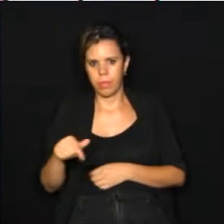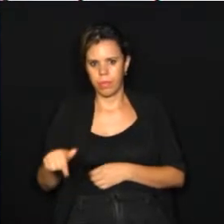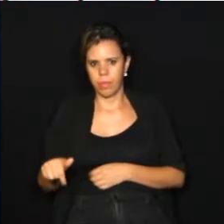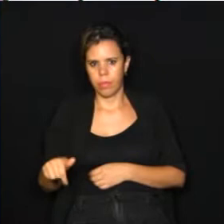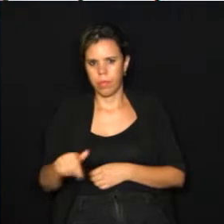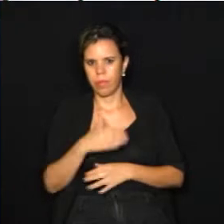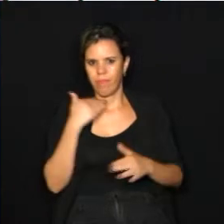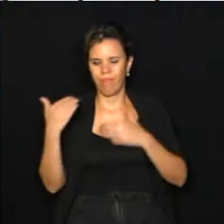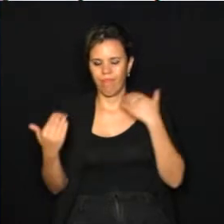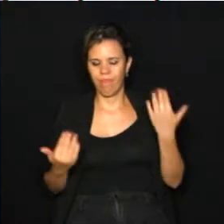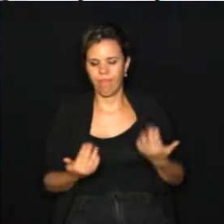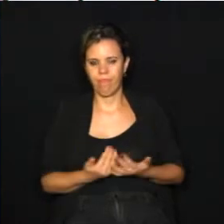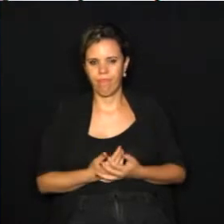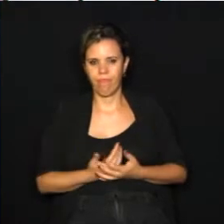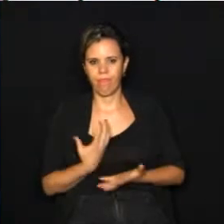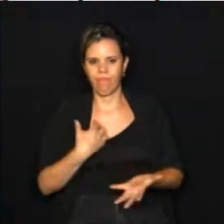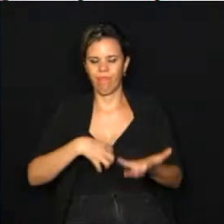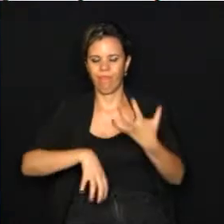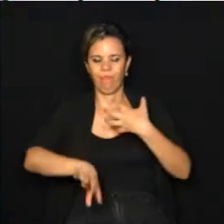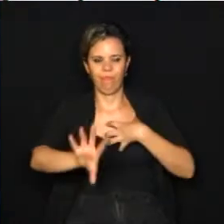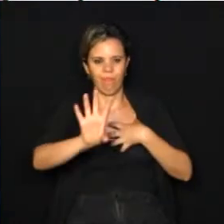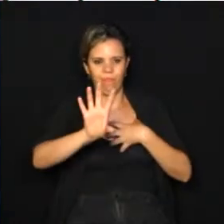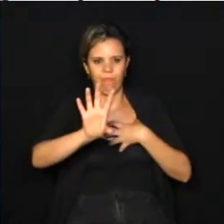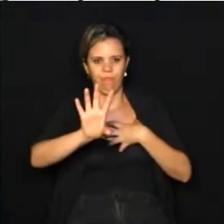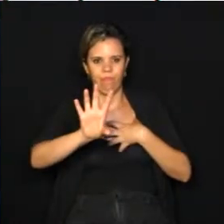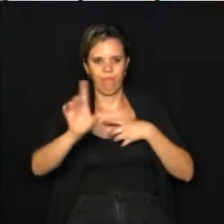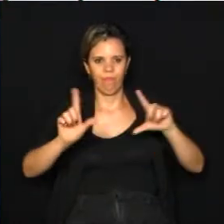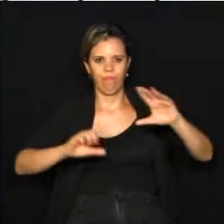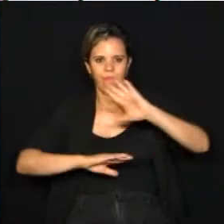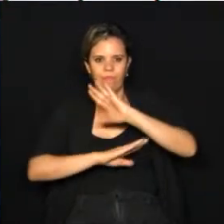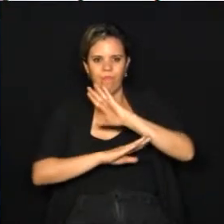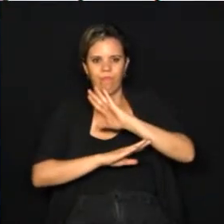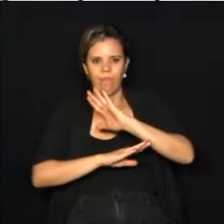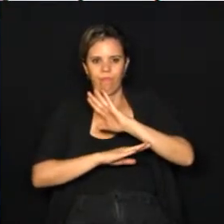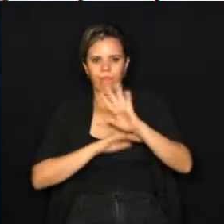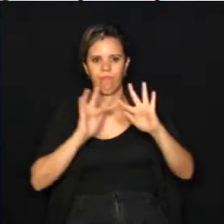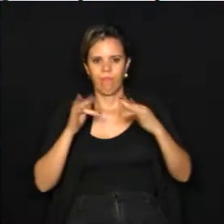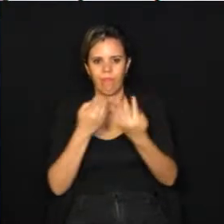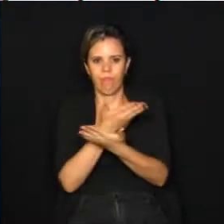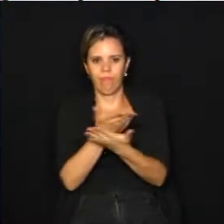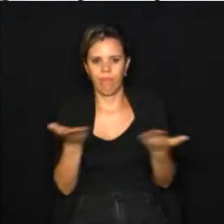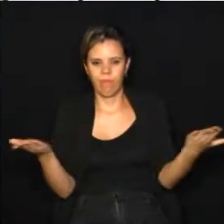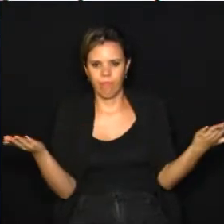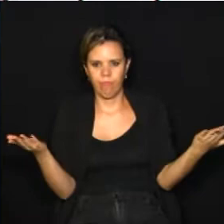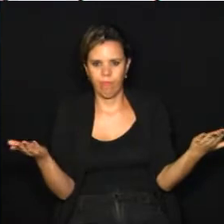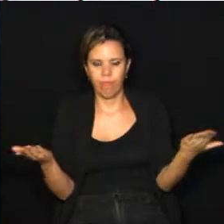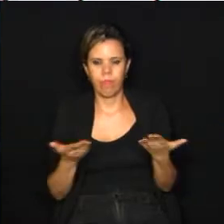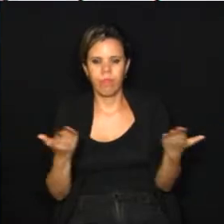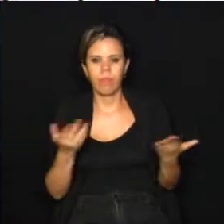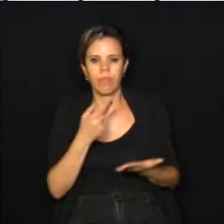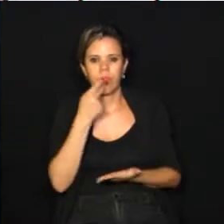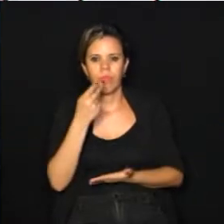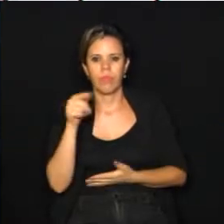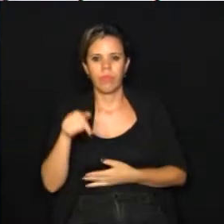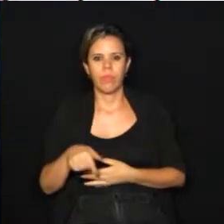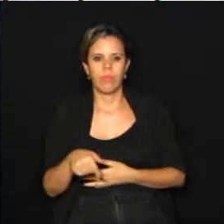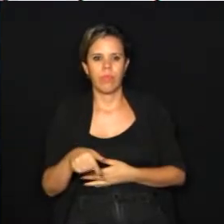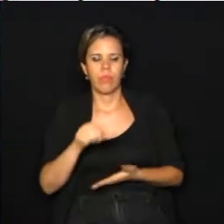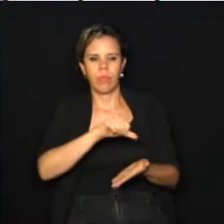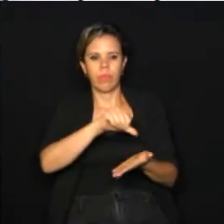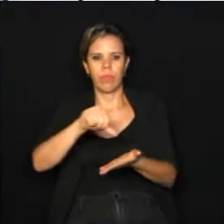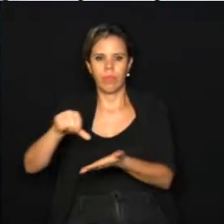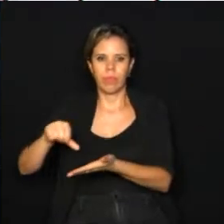42.637 óbitos. Ficam aqui as condolências da TV Câmara Campinas aos familiares. E agora nós vamos falar da